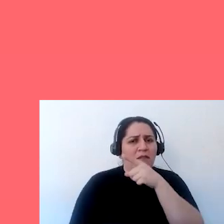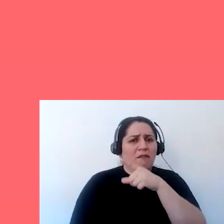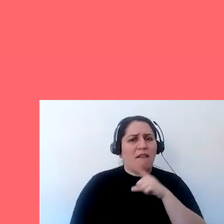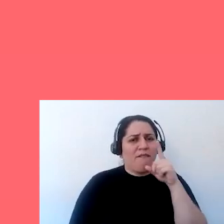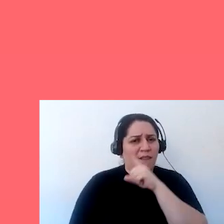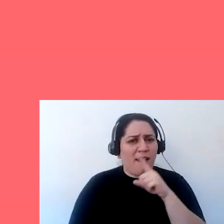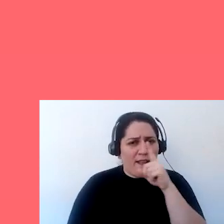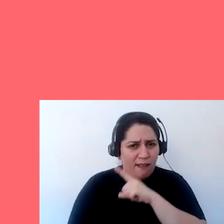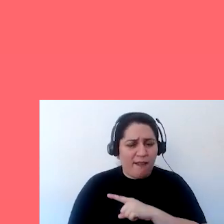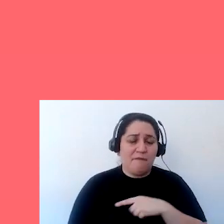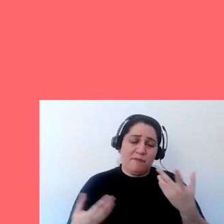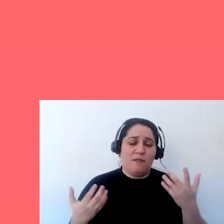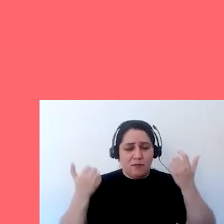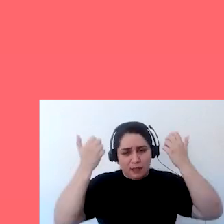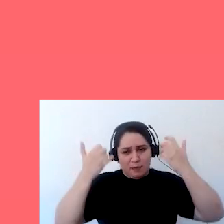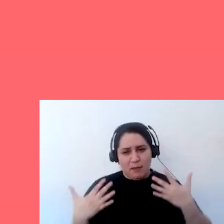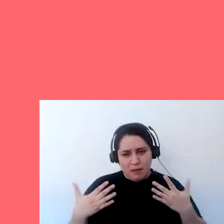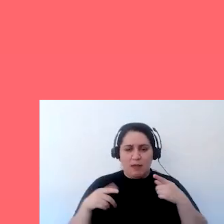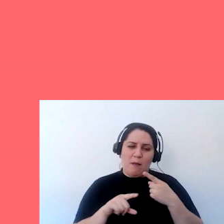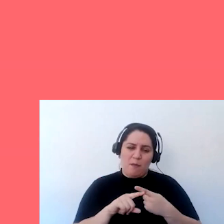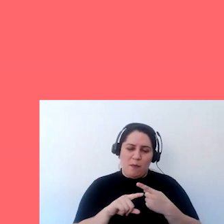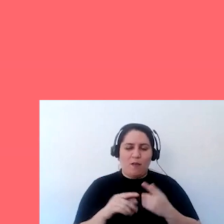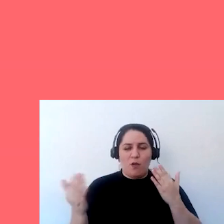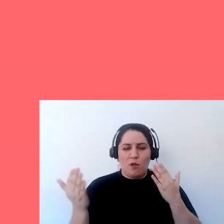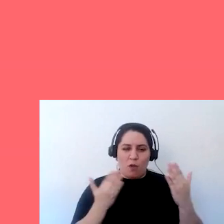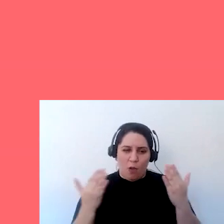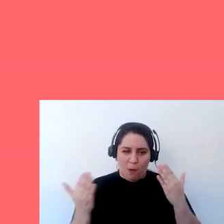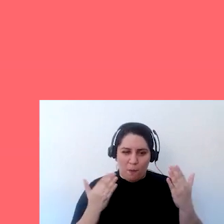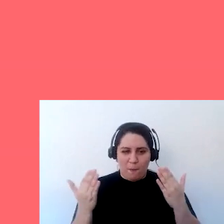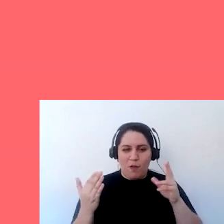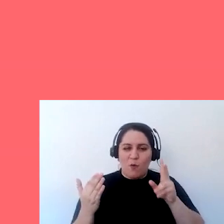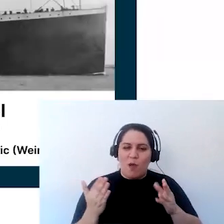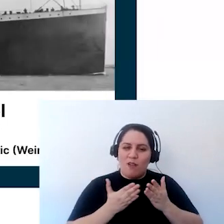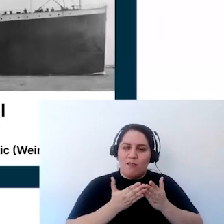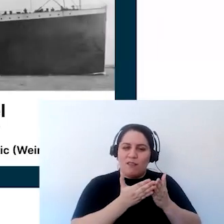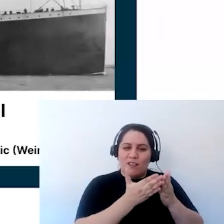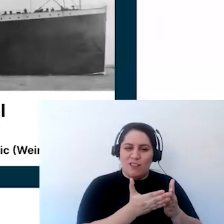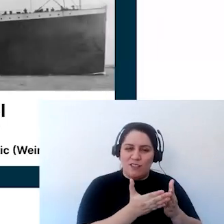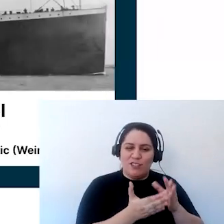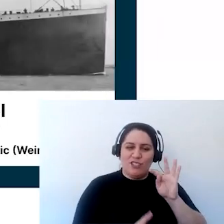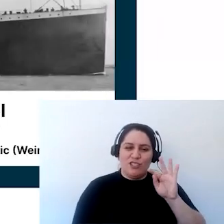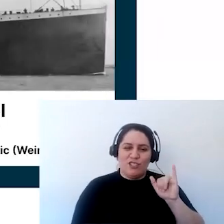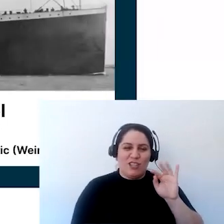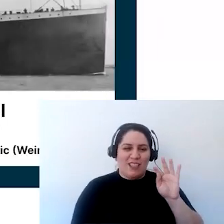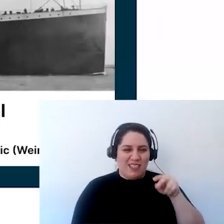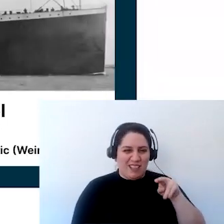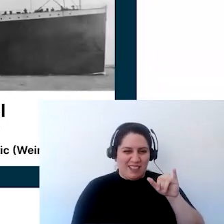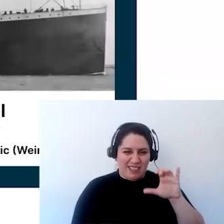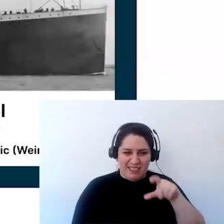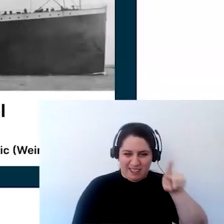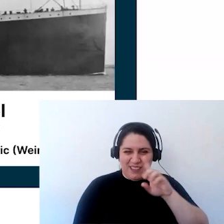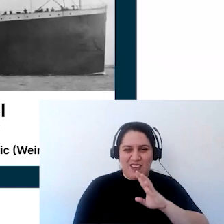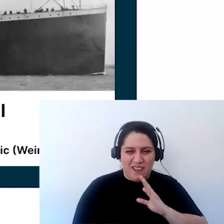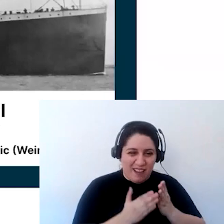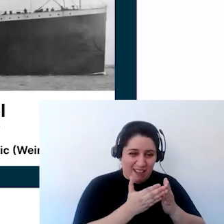Bem, a gente pode explicar esse motivo fazendo uma analogia com o efeito Titanic. O efeito Titanic, ele destaca